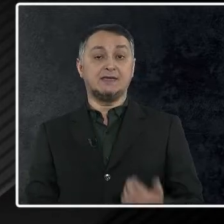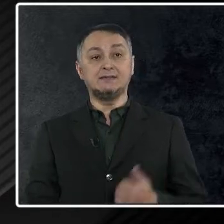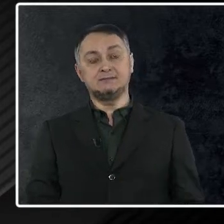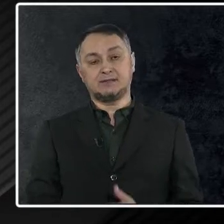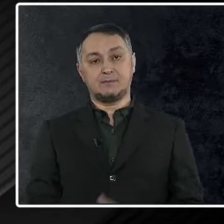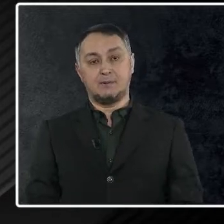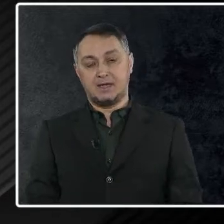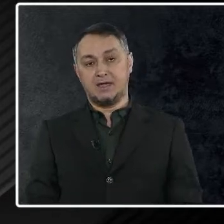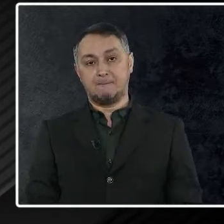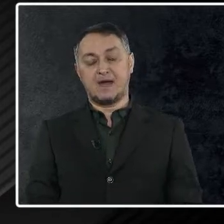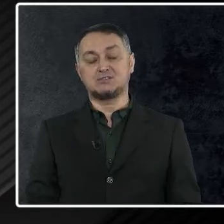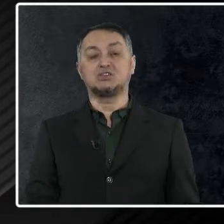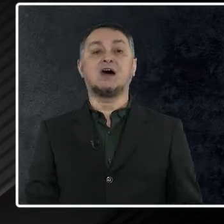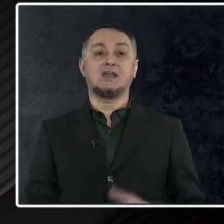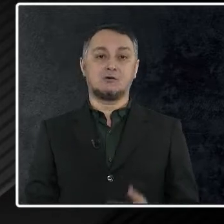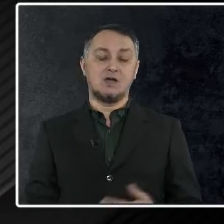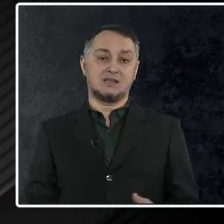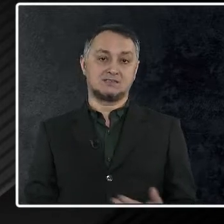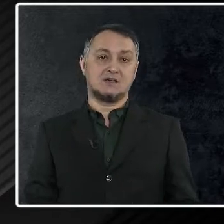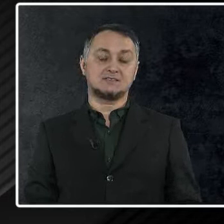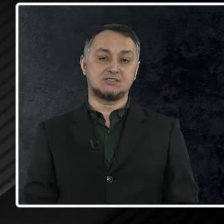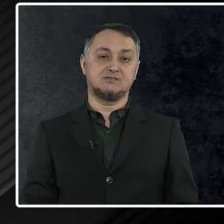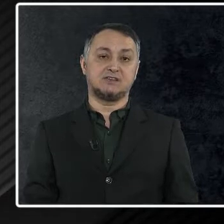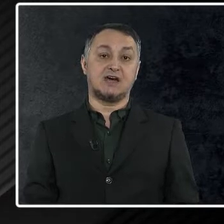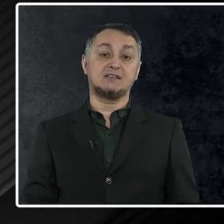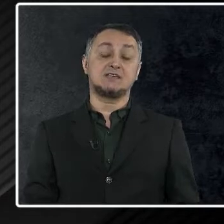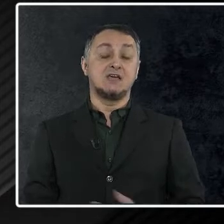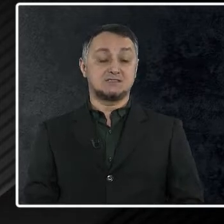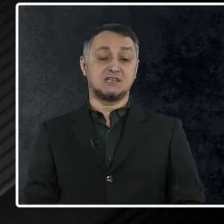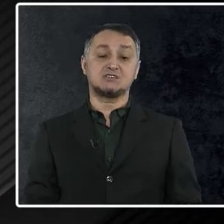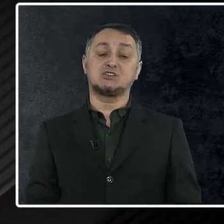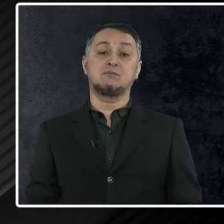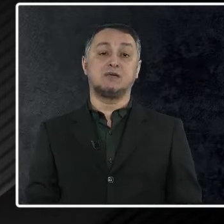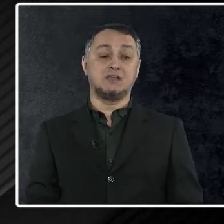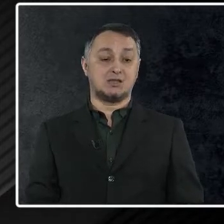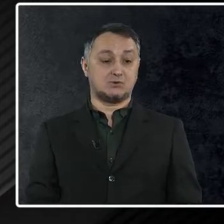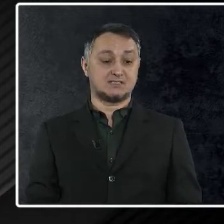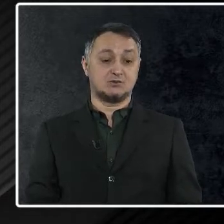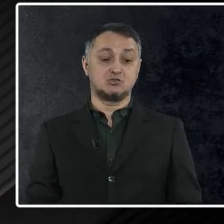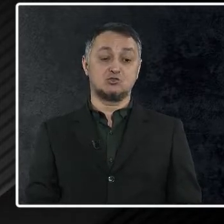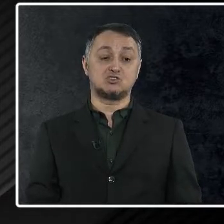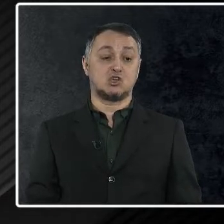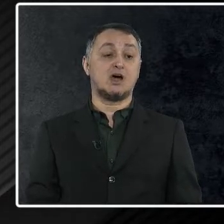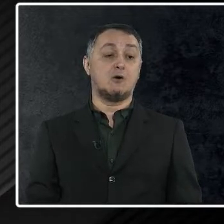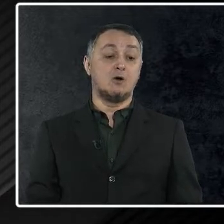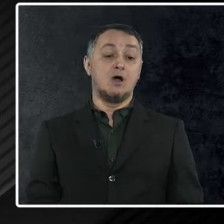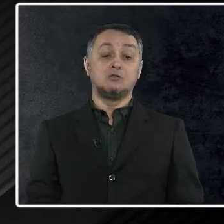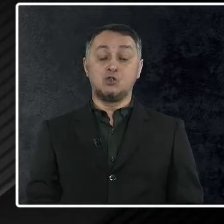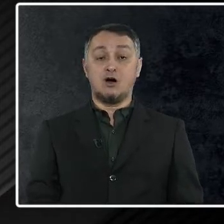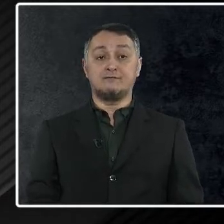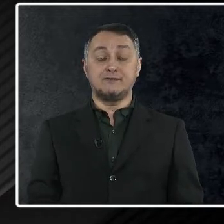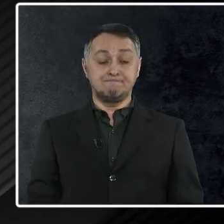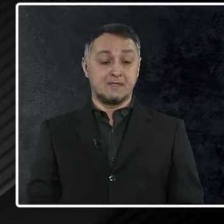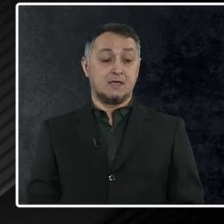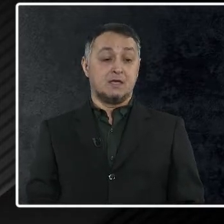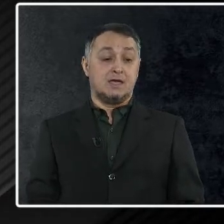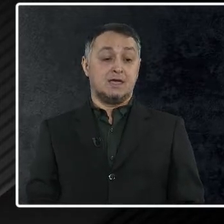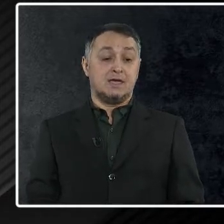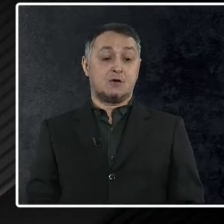seja intrapartidária com relação às atividades, seja também na atuação jurisdicional.